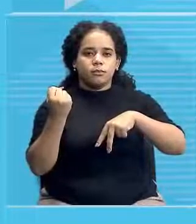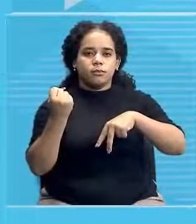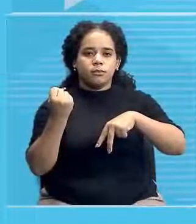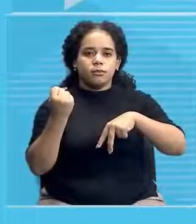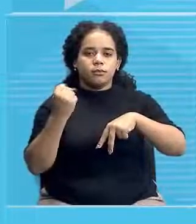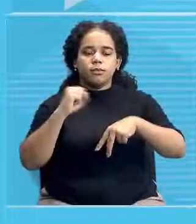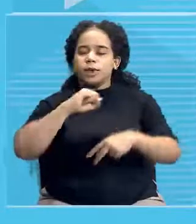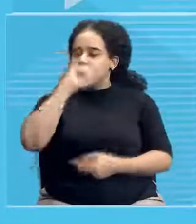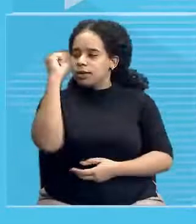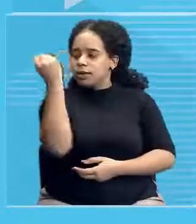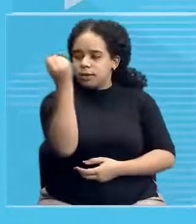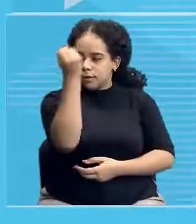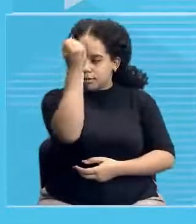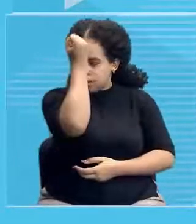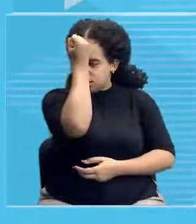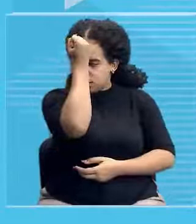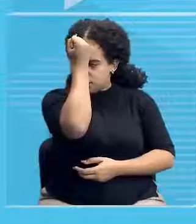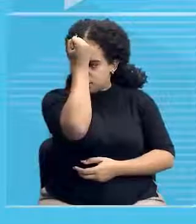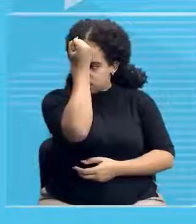diabo é isso?